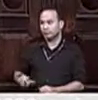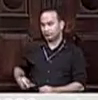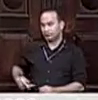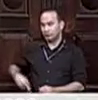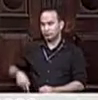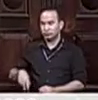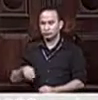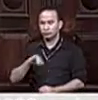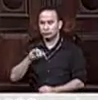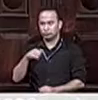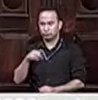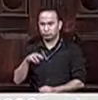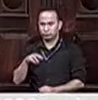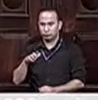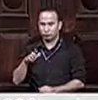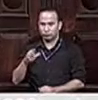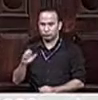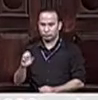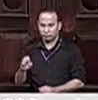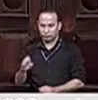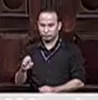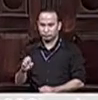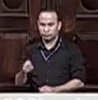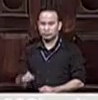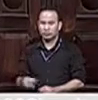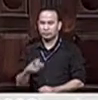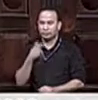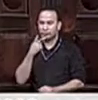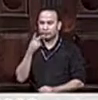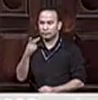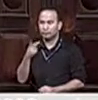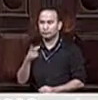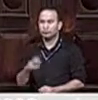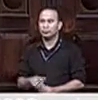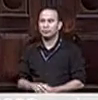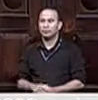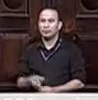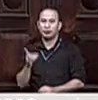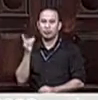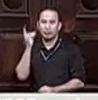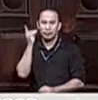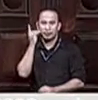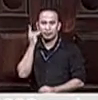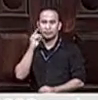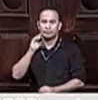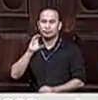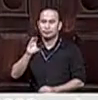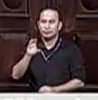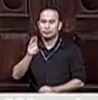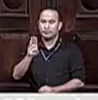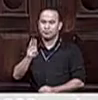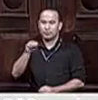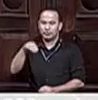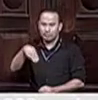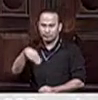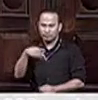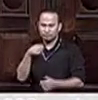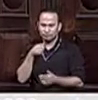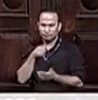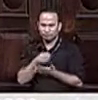Pisciani, deu à rádio CBN numa posição dura e